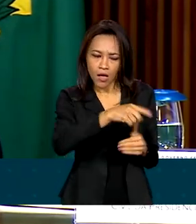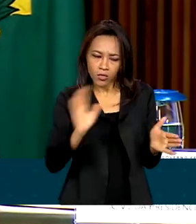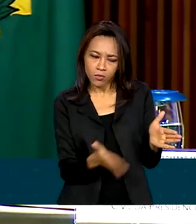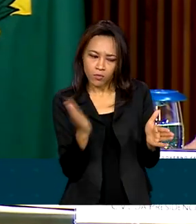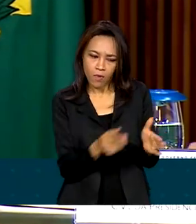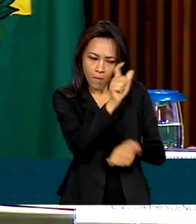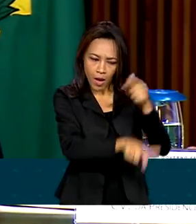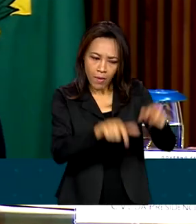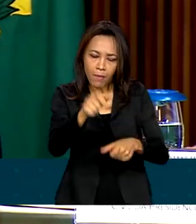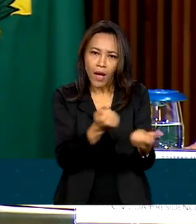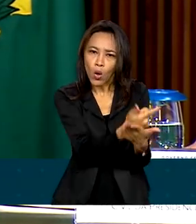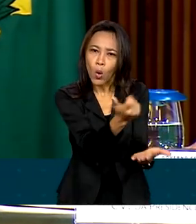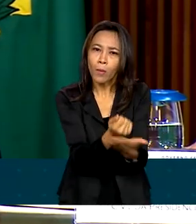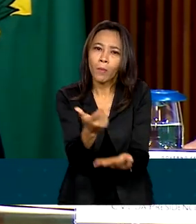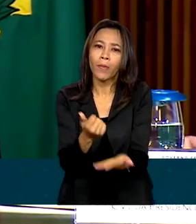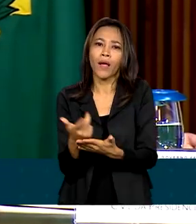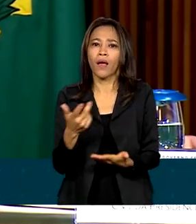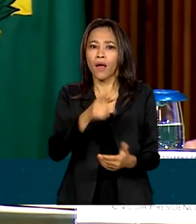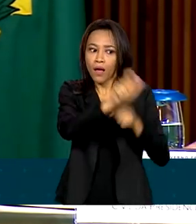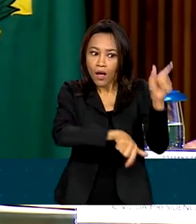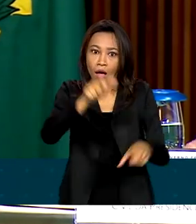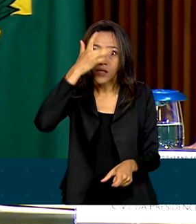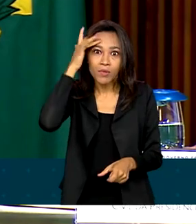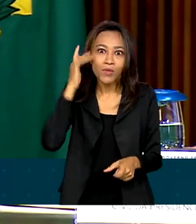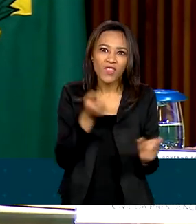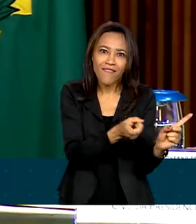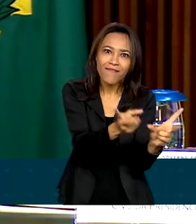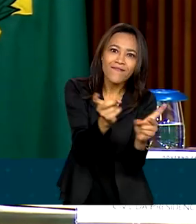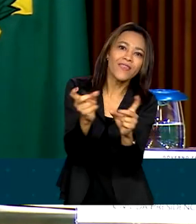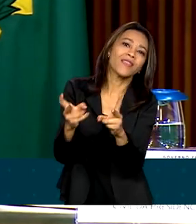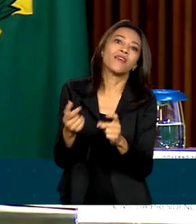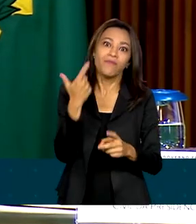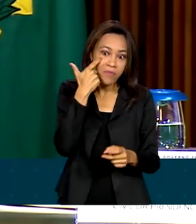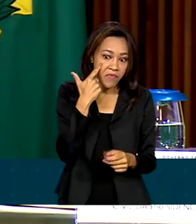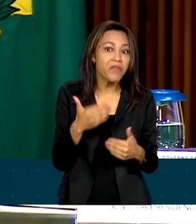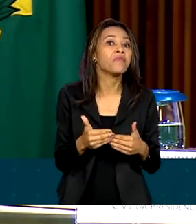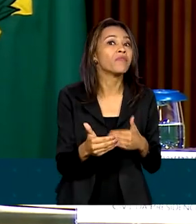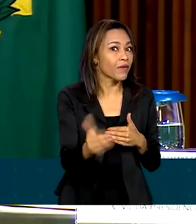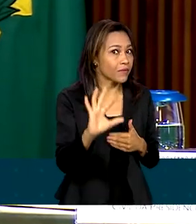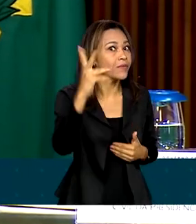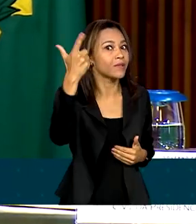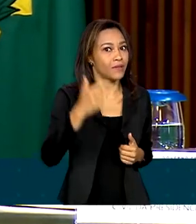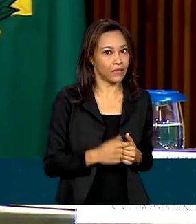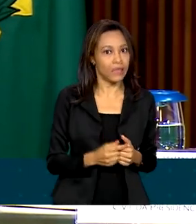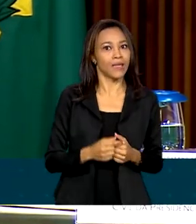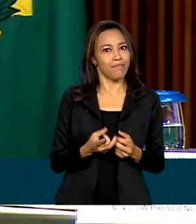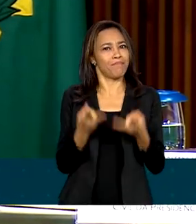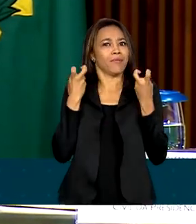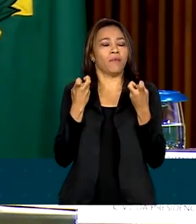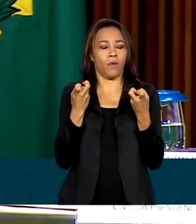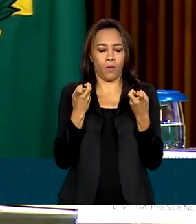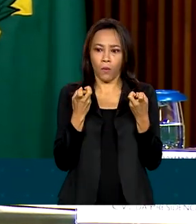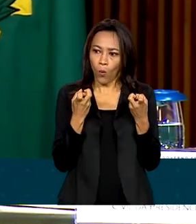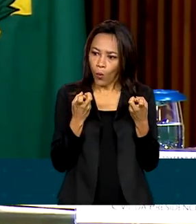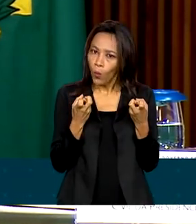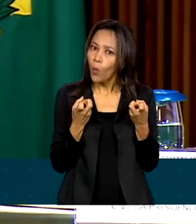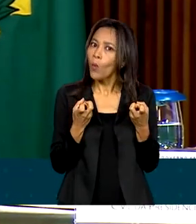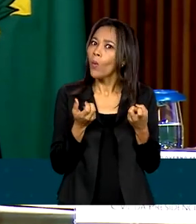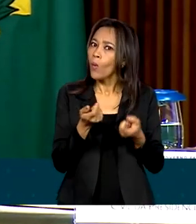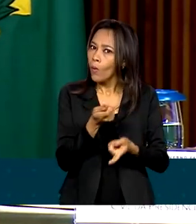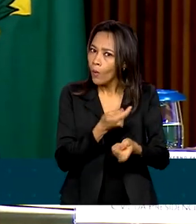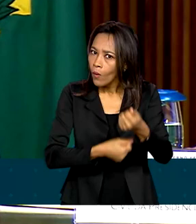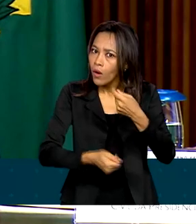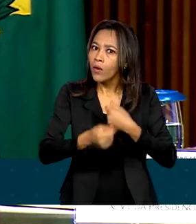pessoas começarem a comprar mais, as pessoas começarem a vender mais. A gente vai perceber que a economia vai dar um